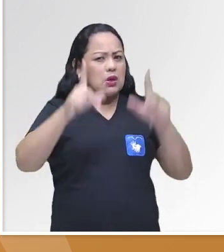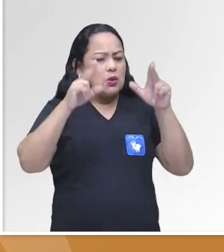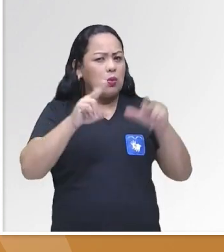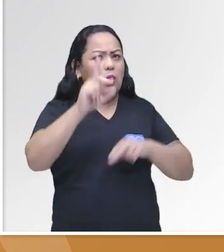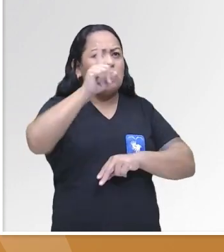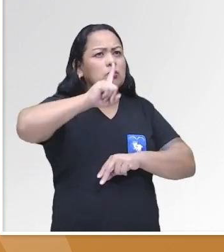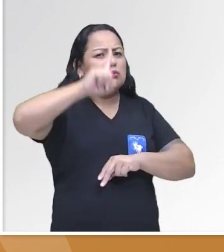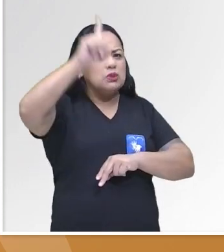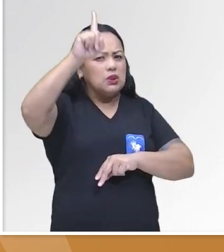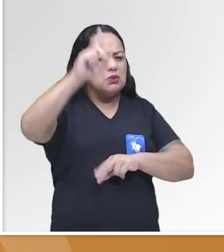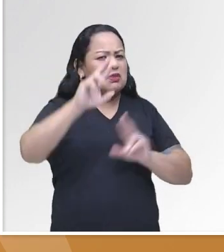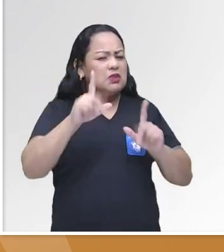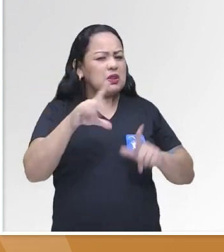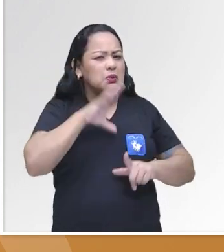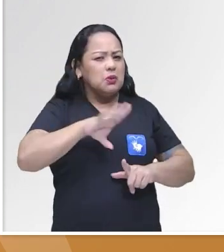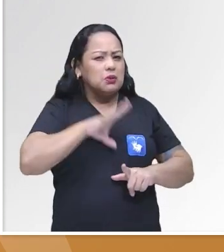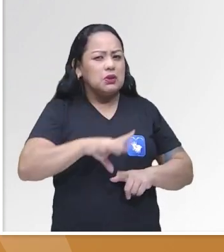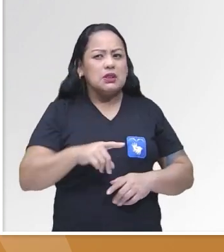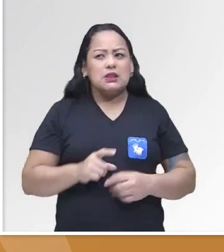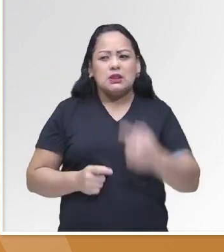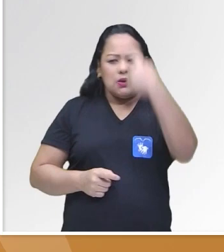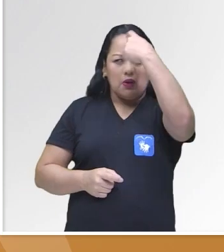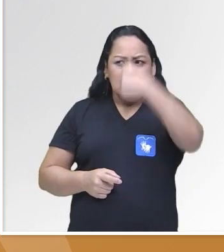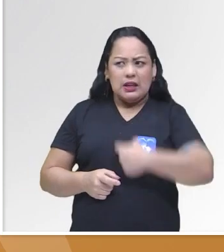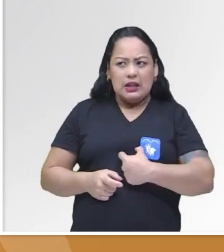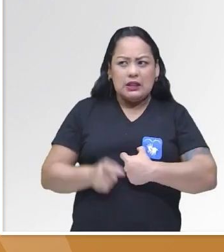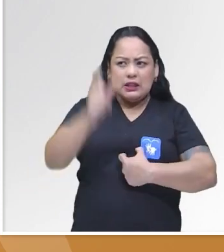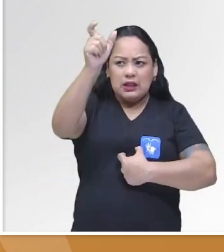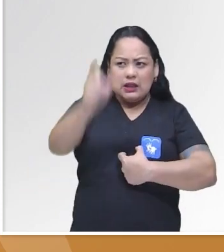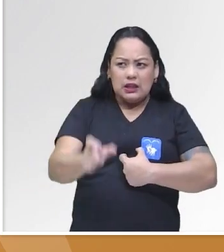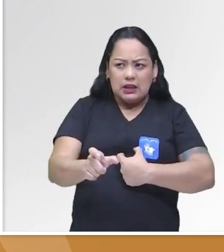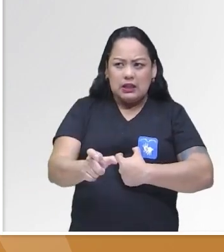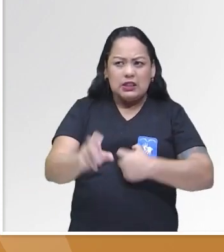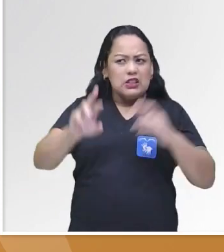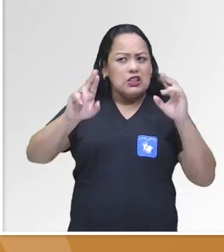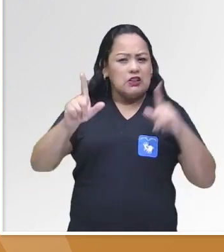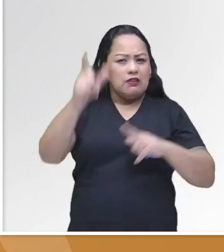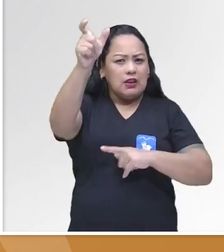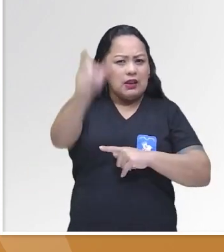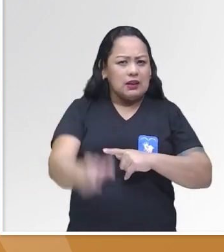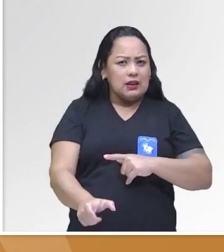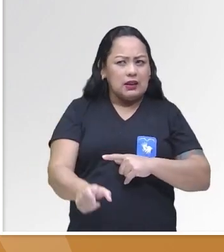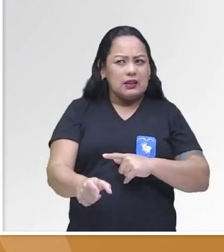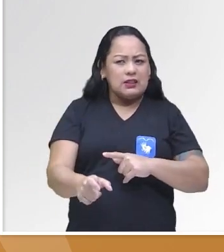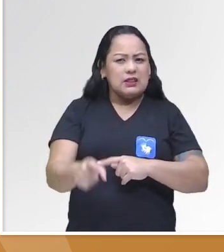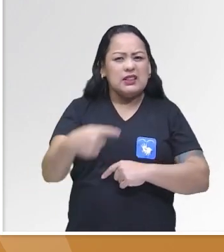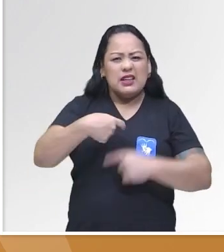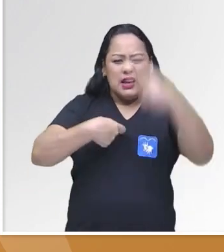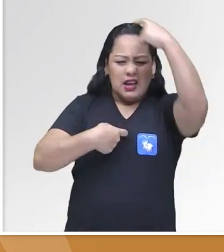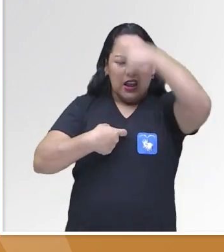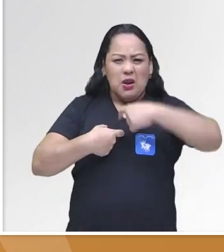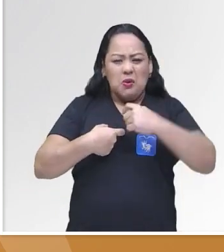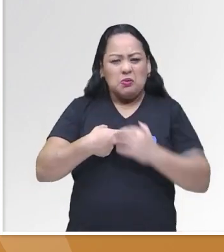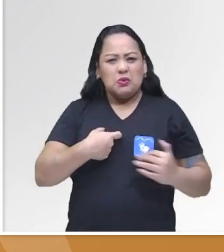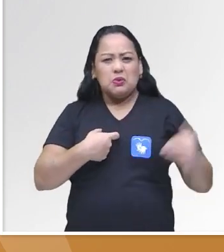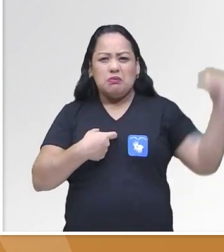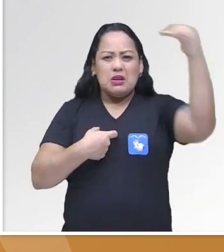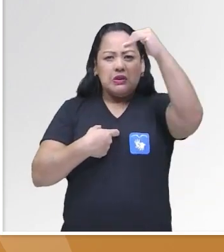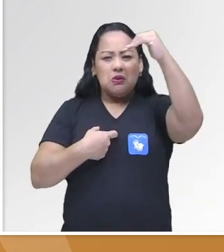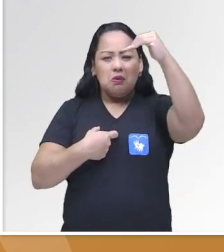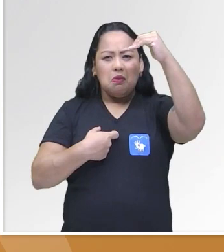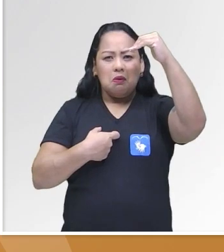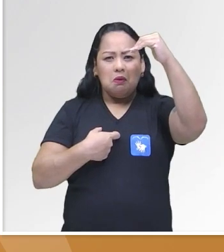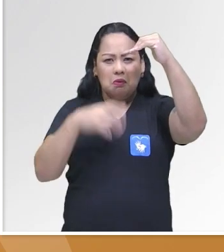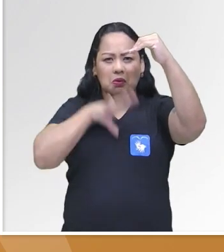que os portugueses, então é diferente e na condição de inferior. Lembram disso,